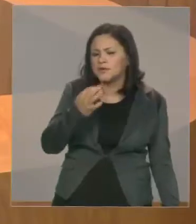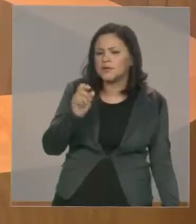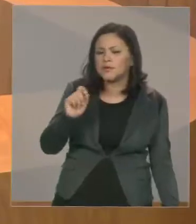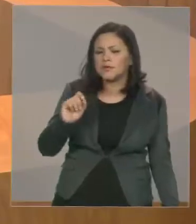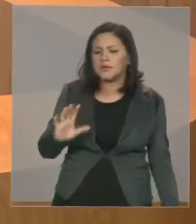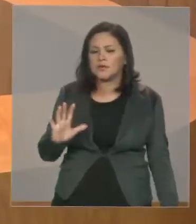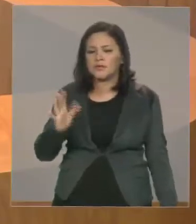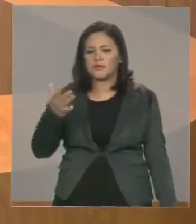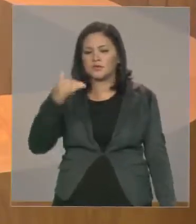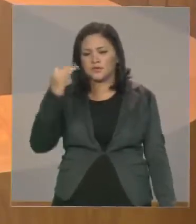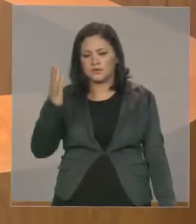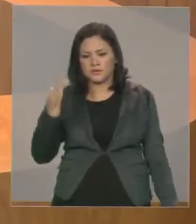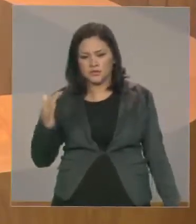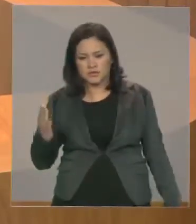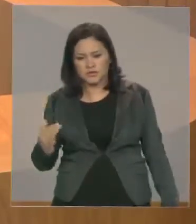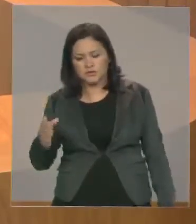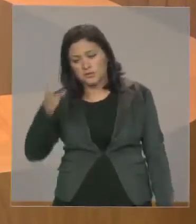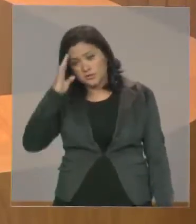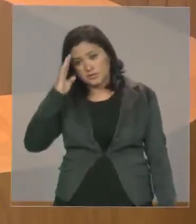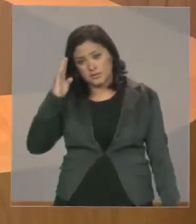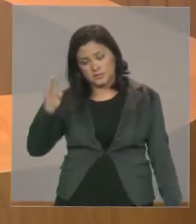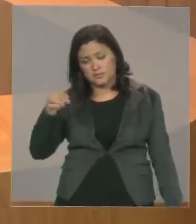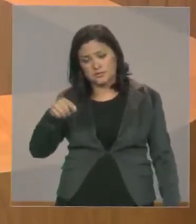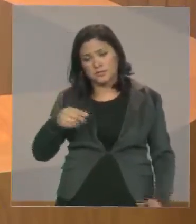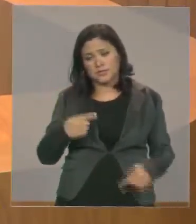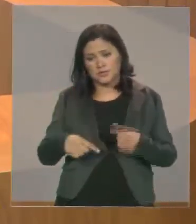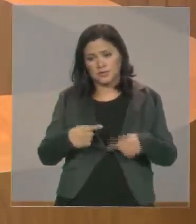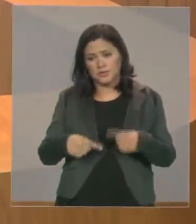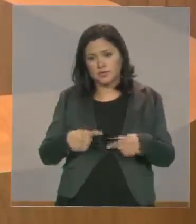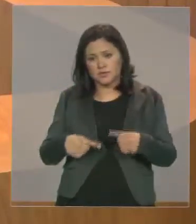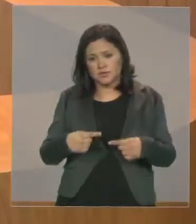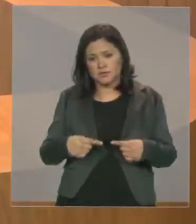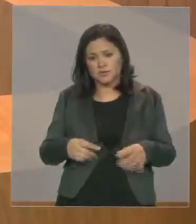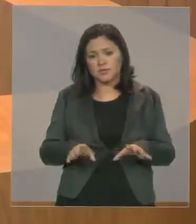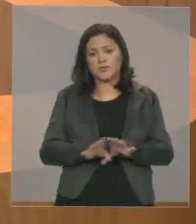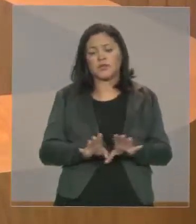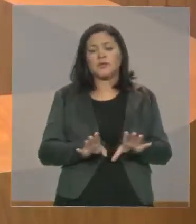principalmente na questão política, e com a volta de doenças que há mais